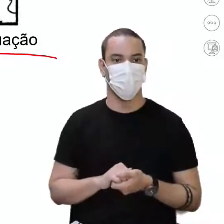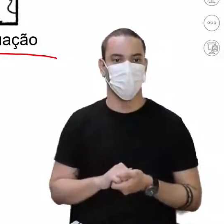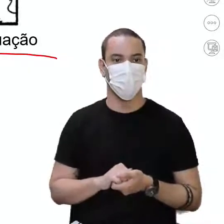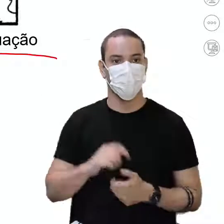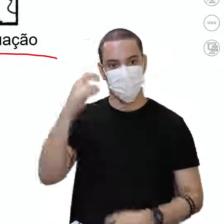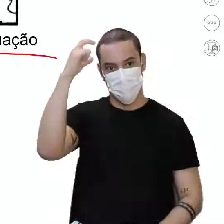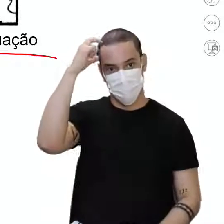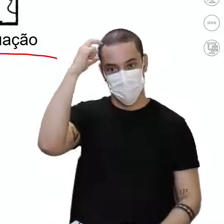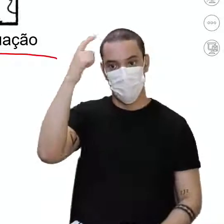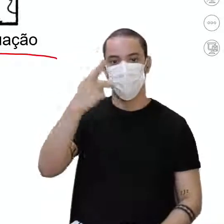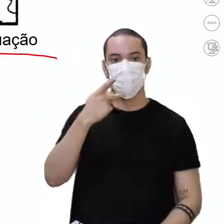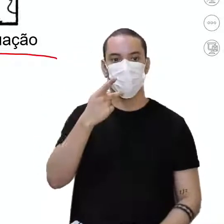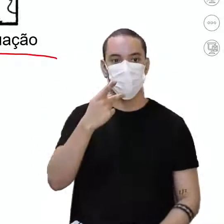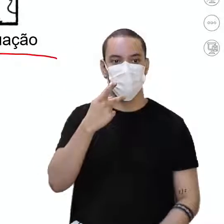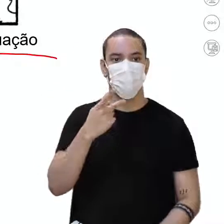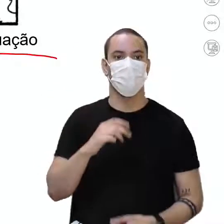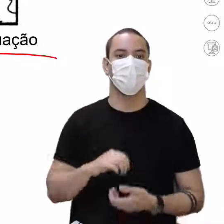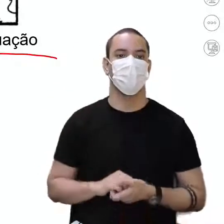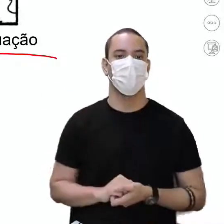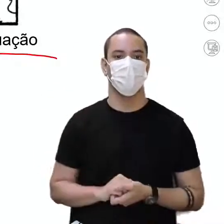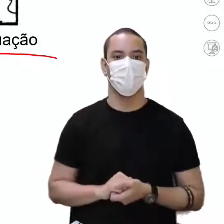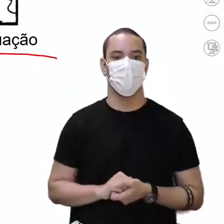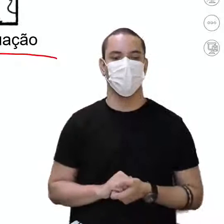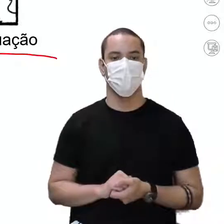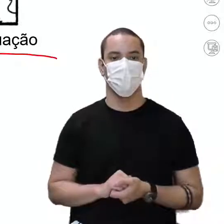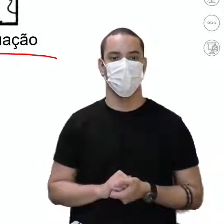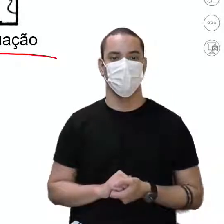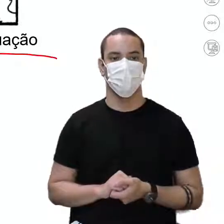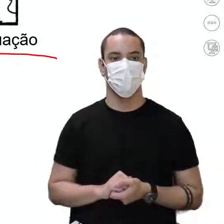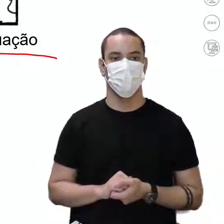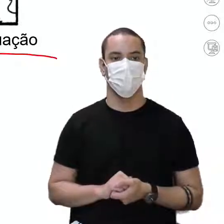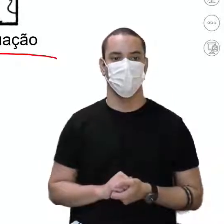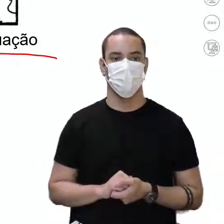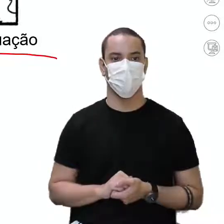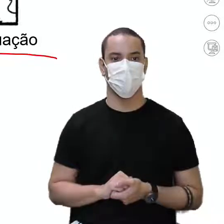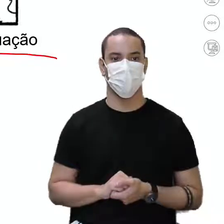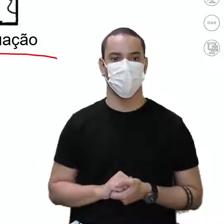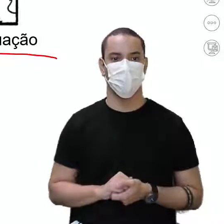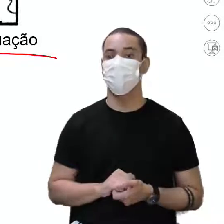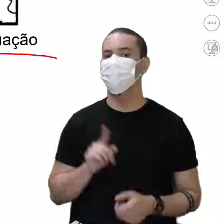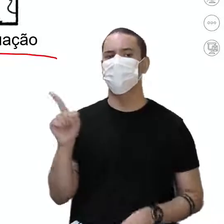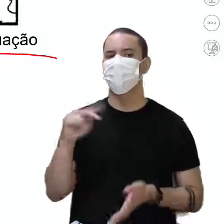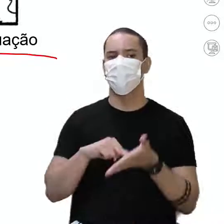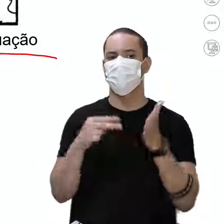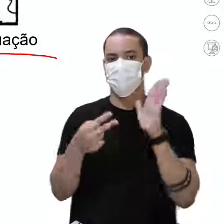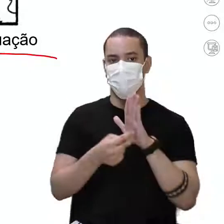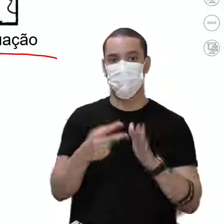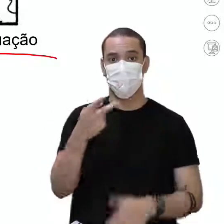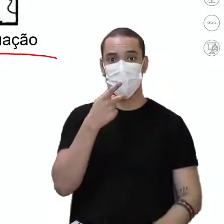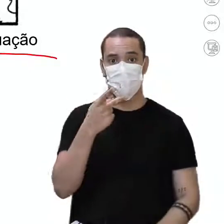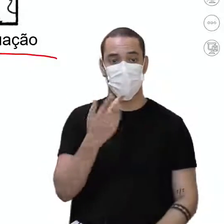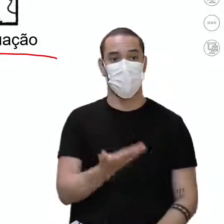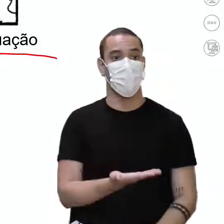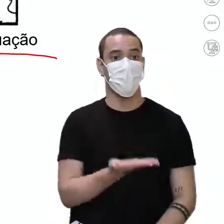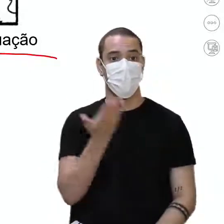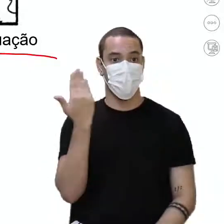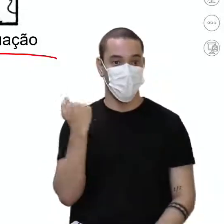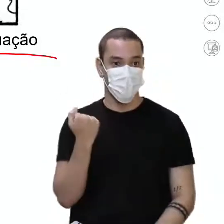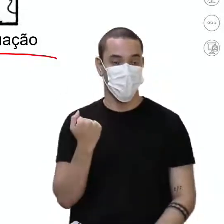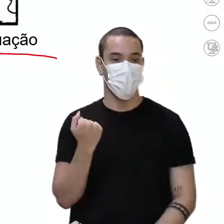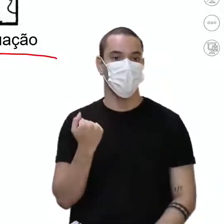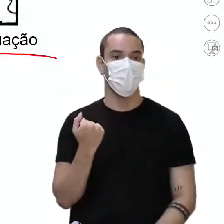diz, Trudy, let's go to the old log. Ele fala, Trudy, vamos para